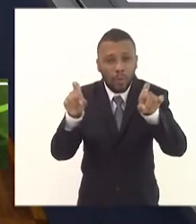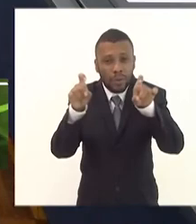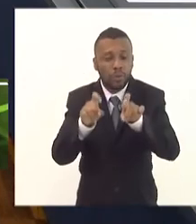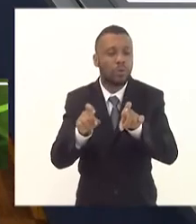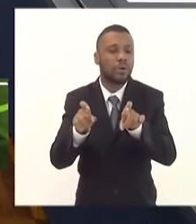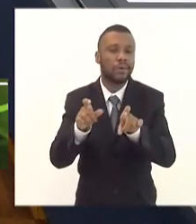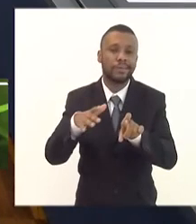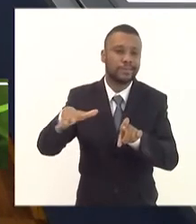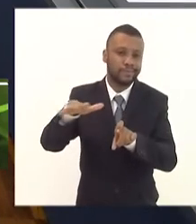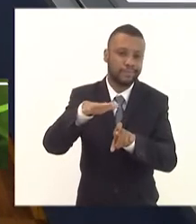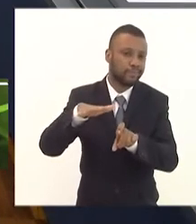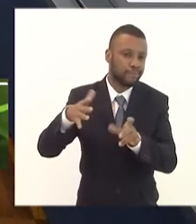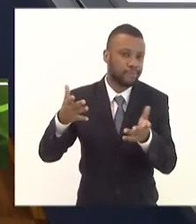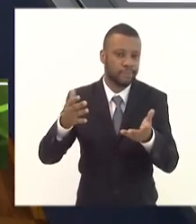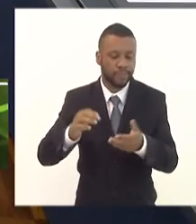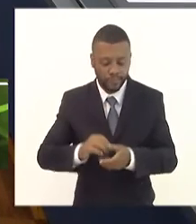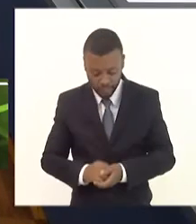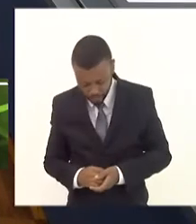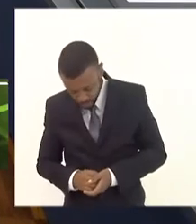porte.